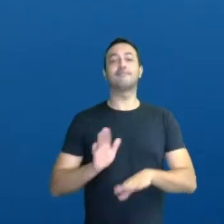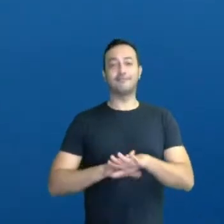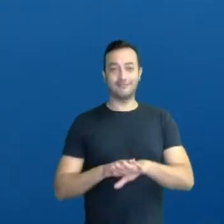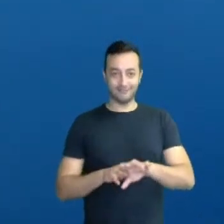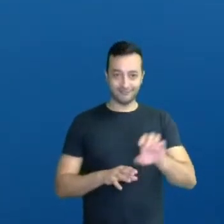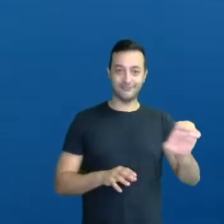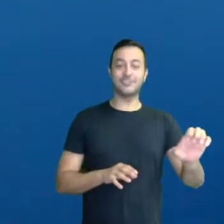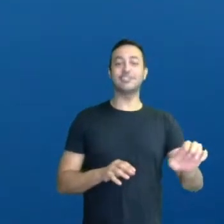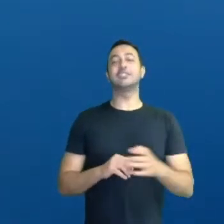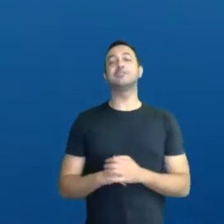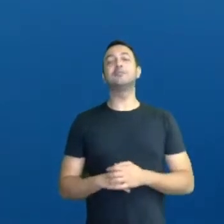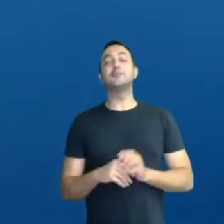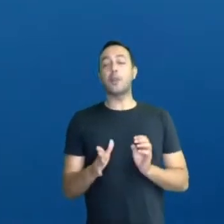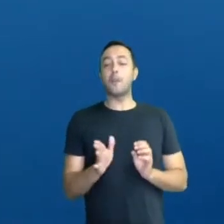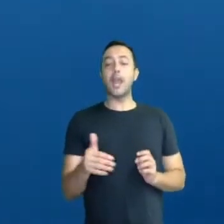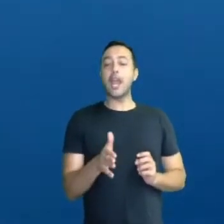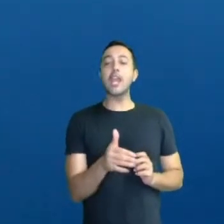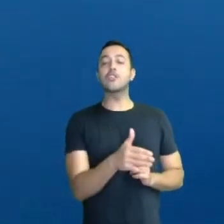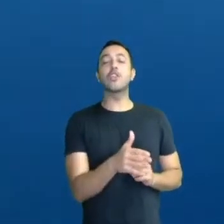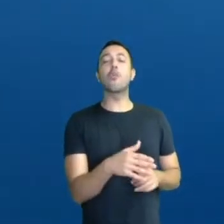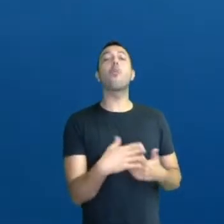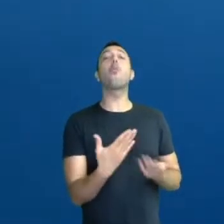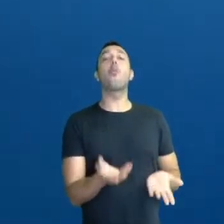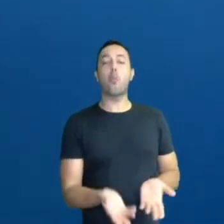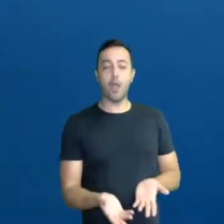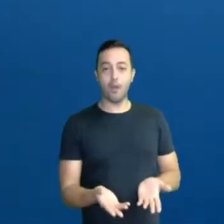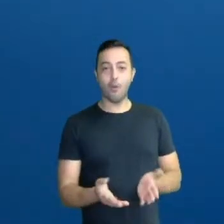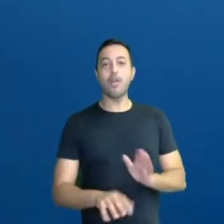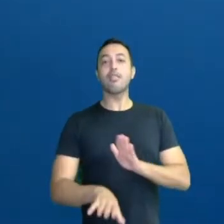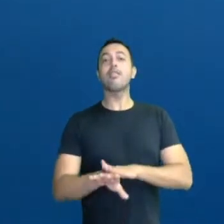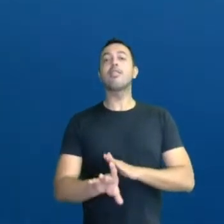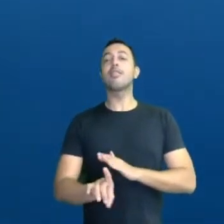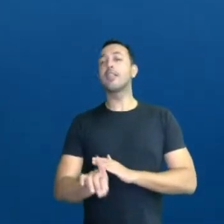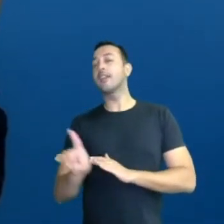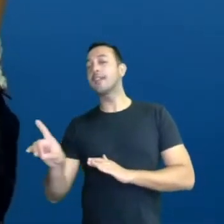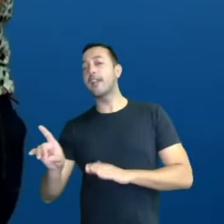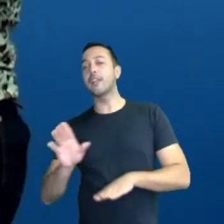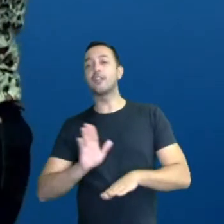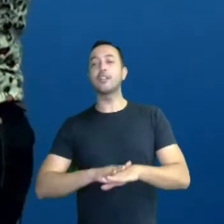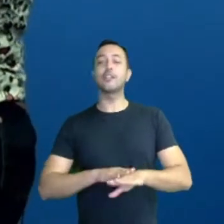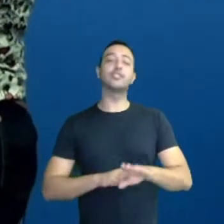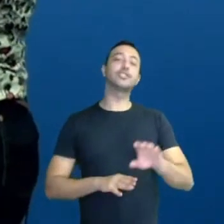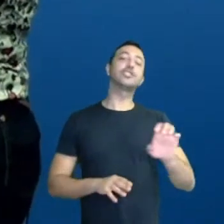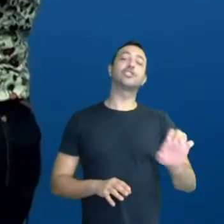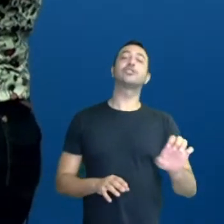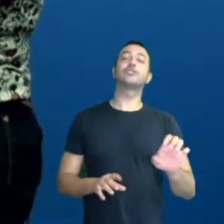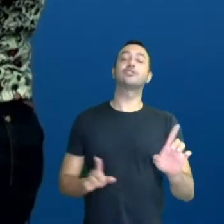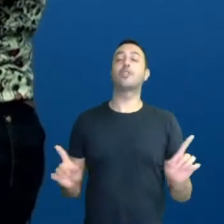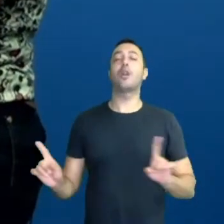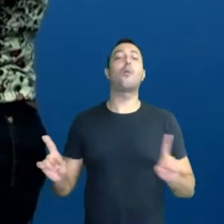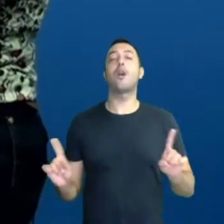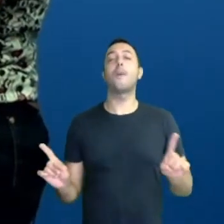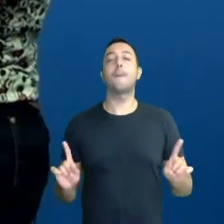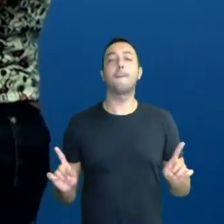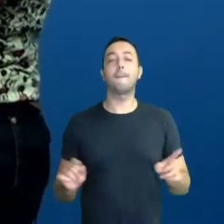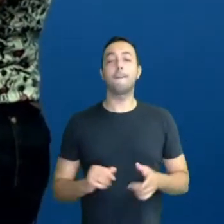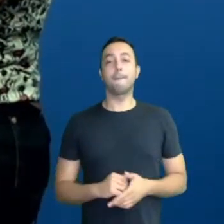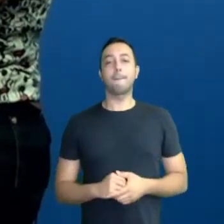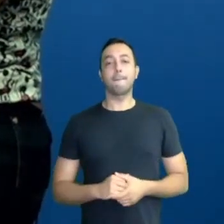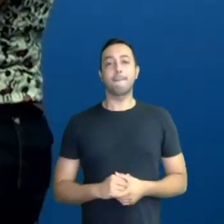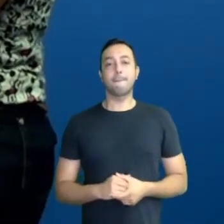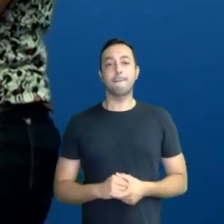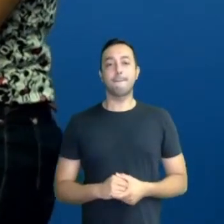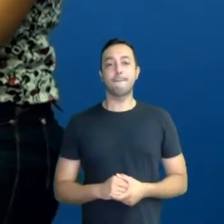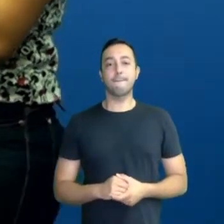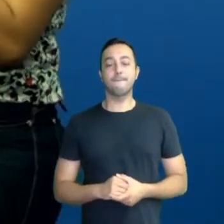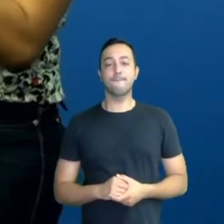Esquerdo. O peixe está nadando para o seu lado direito ou está nadando para o seu lado esquerdo?